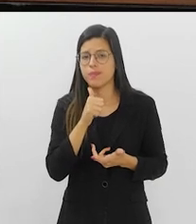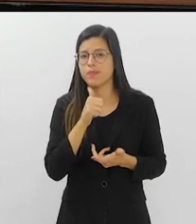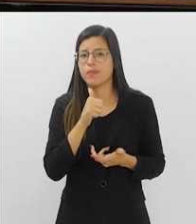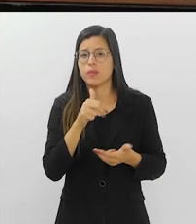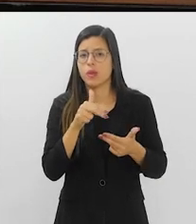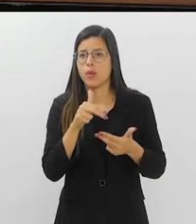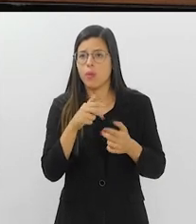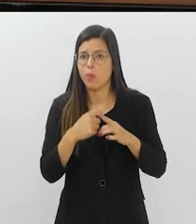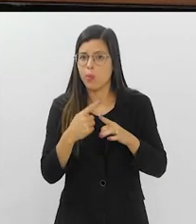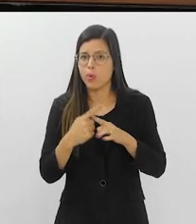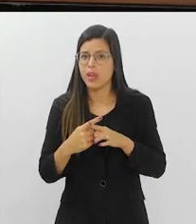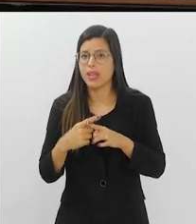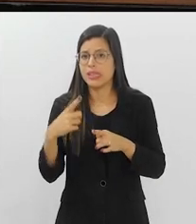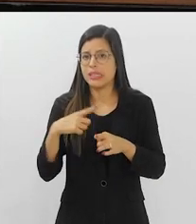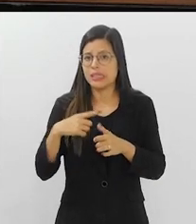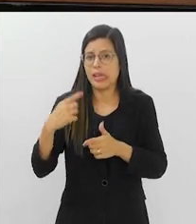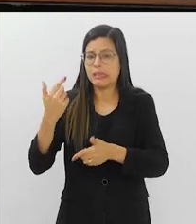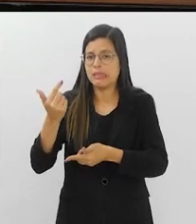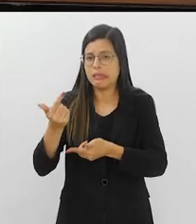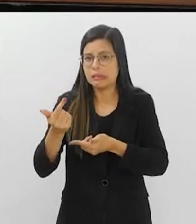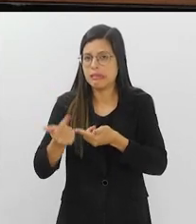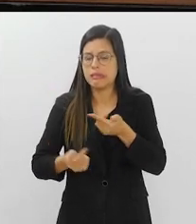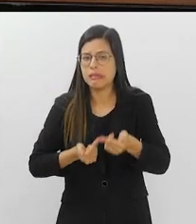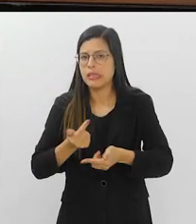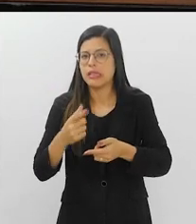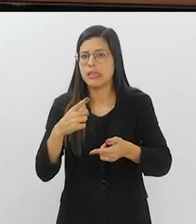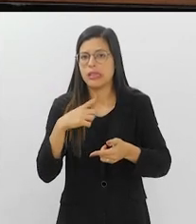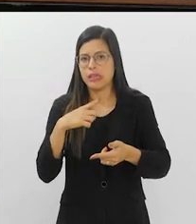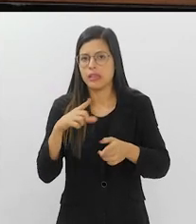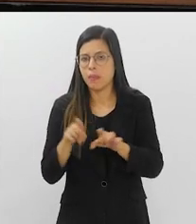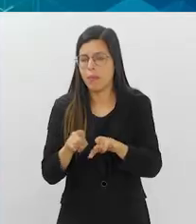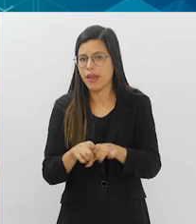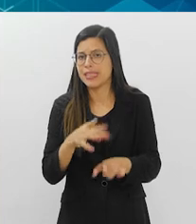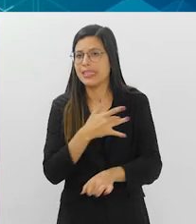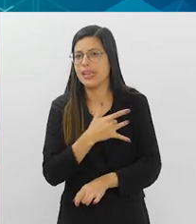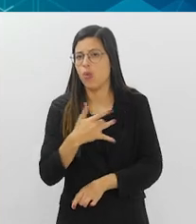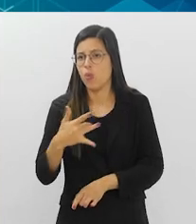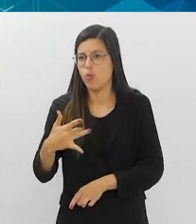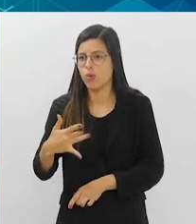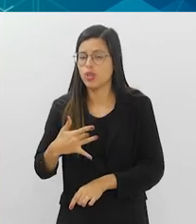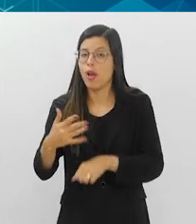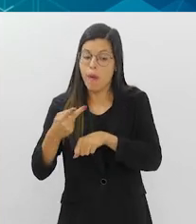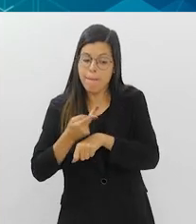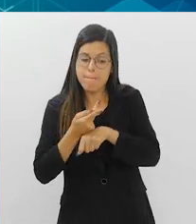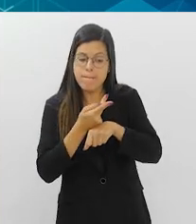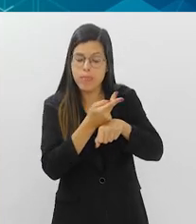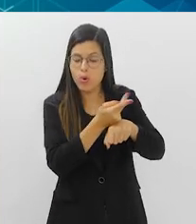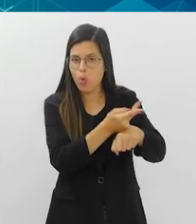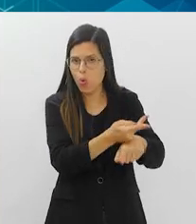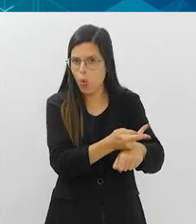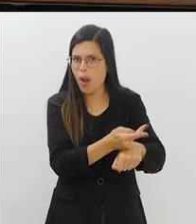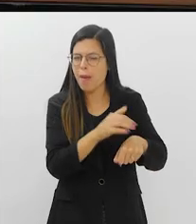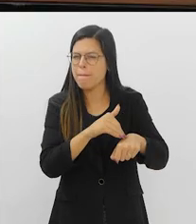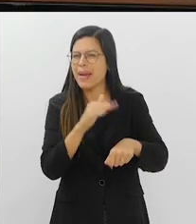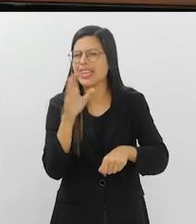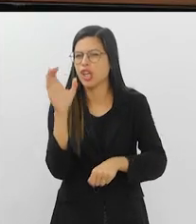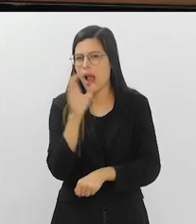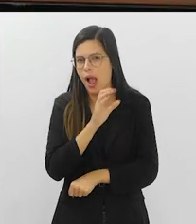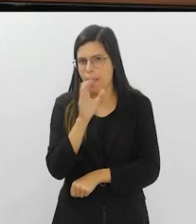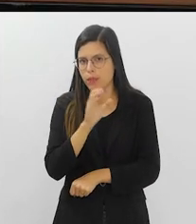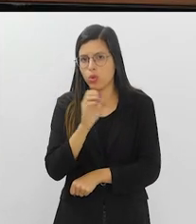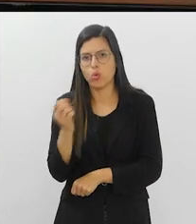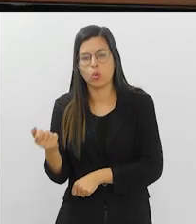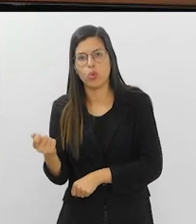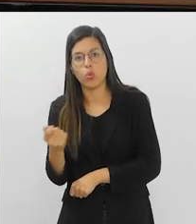elas tendem, por uma questão de demanda de serviços de saúde, a buscar acesso a atendimento de uma forma um pouco